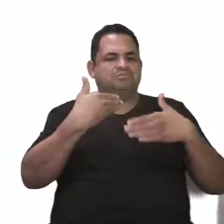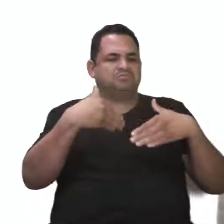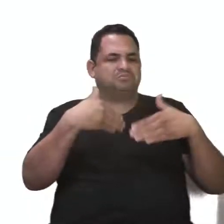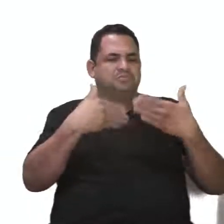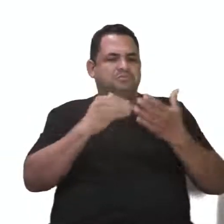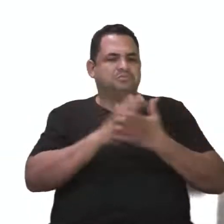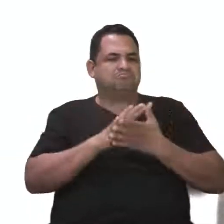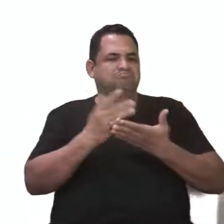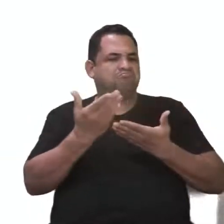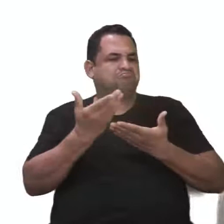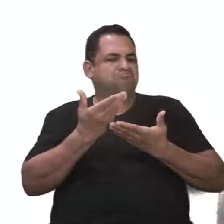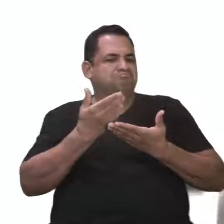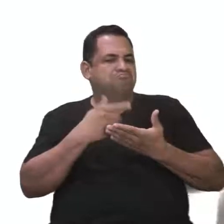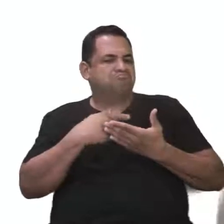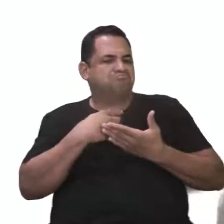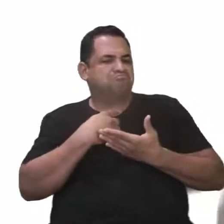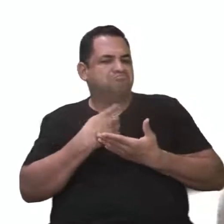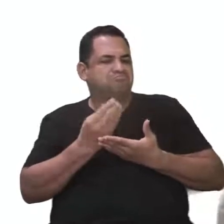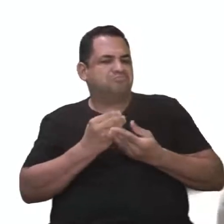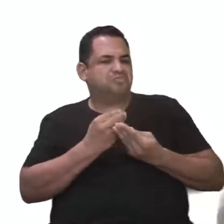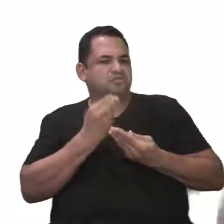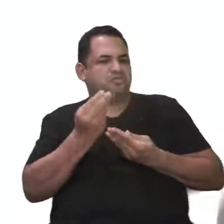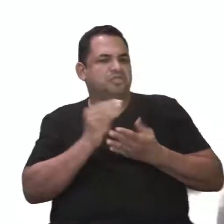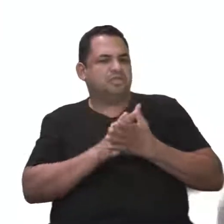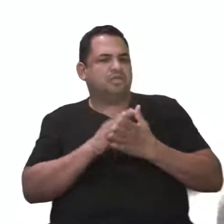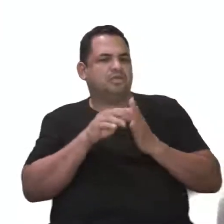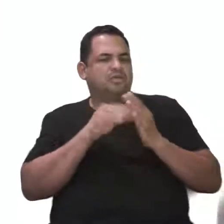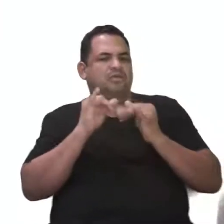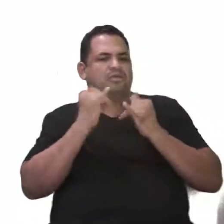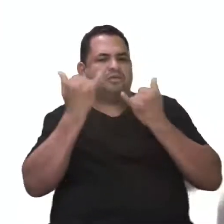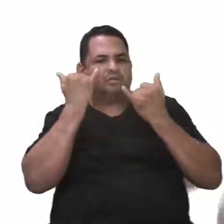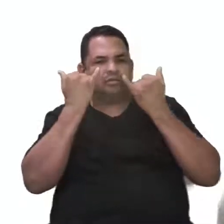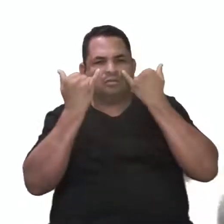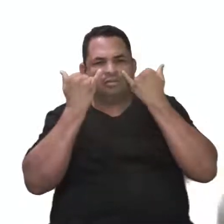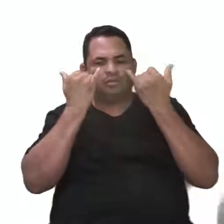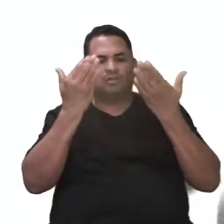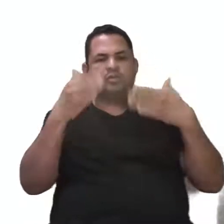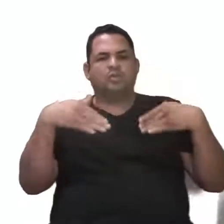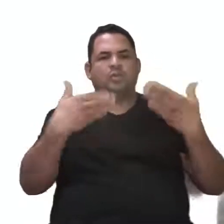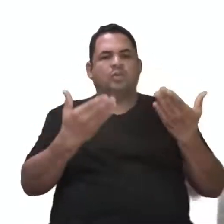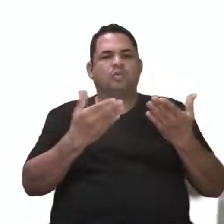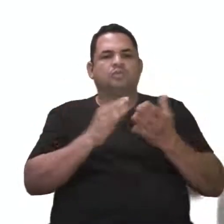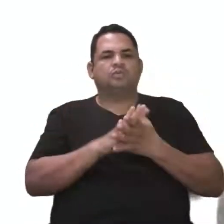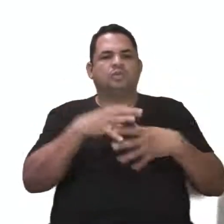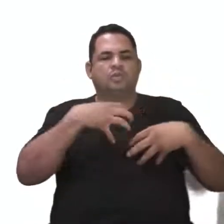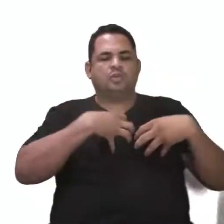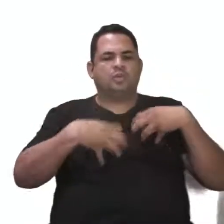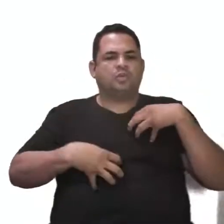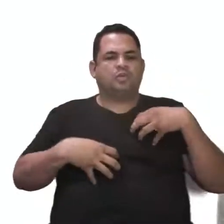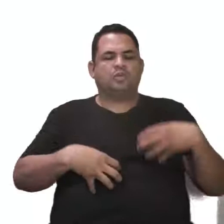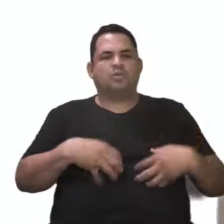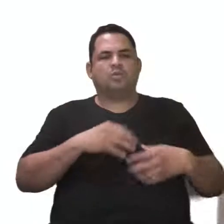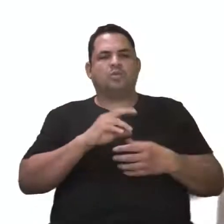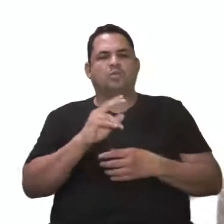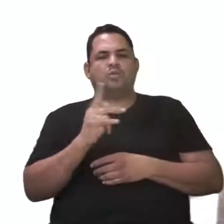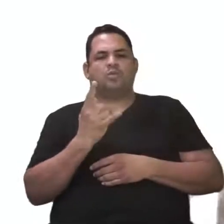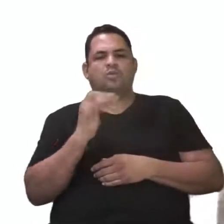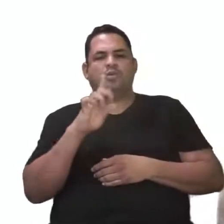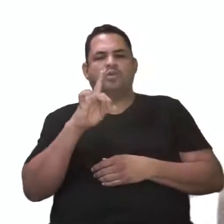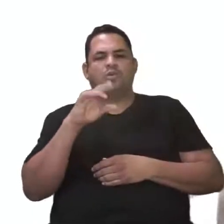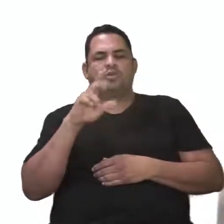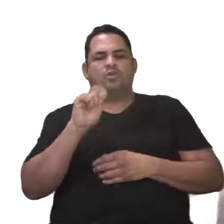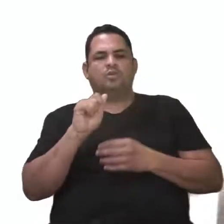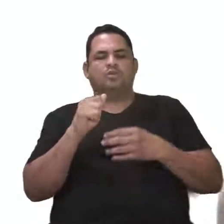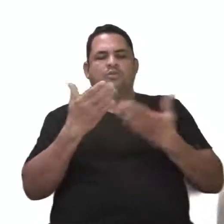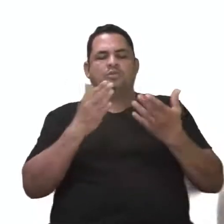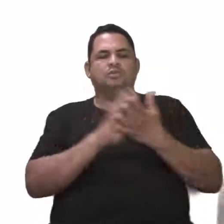muitas informações, ela vai te trazer uma imagem. E quando ela estiver se tratando de um órgão homólogo, ela vai te trazer a imagem da estrutura óssea